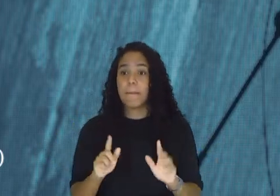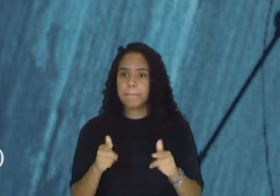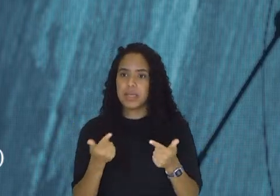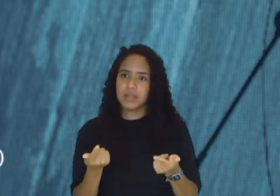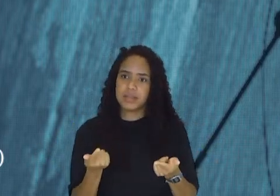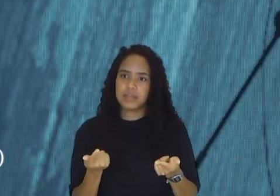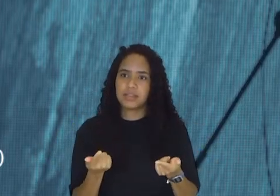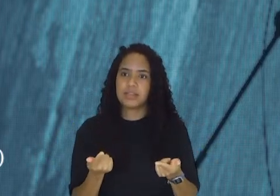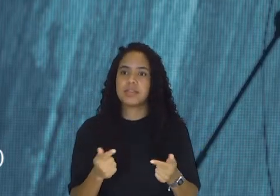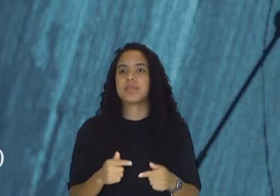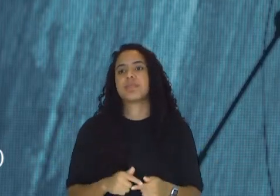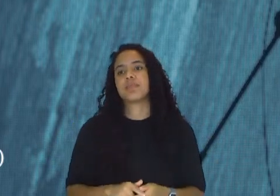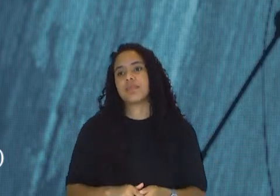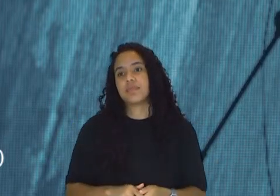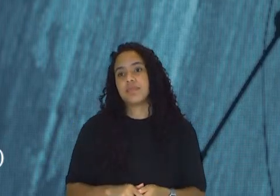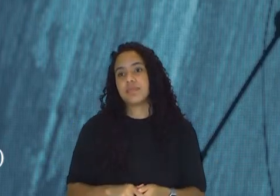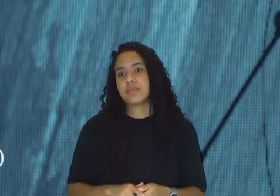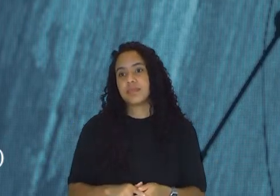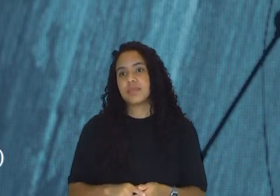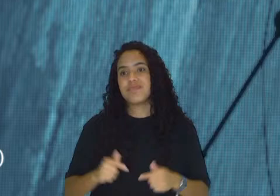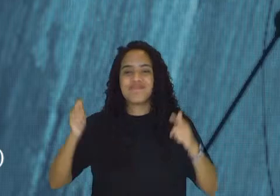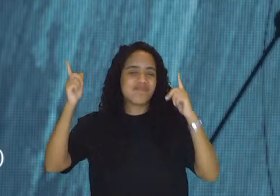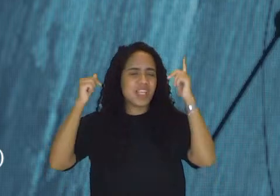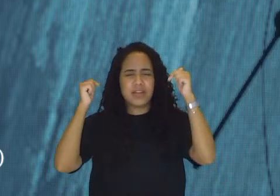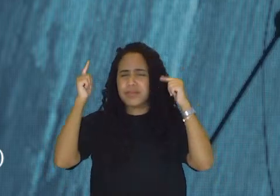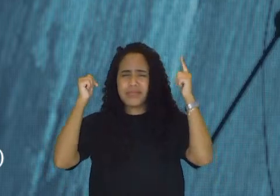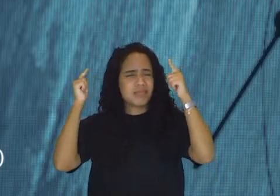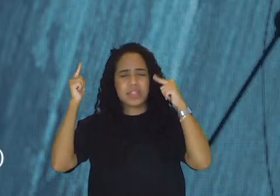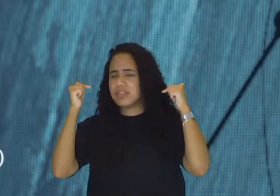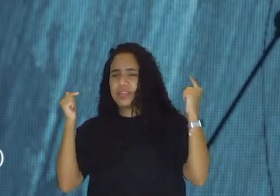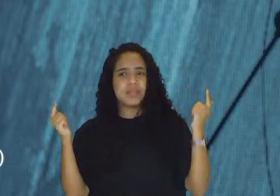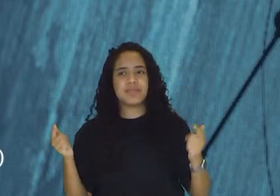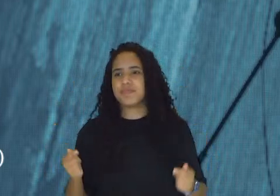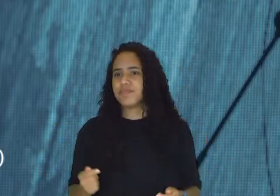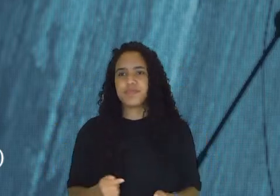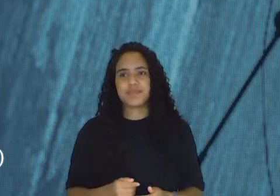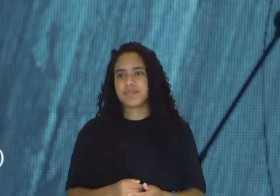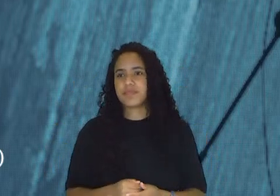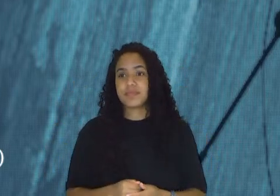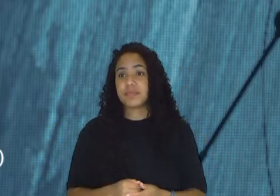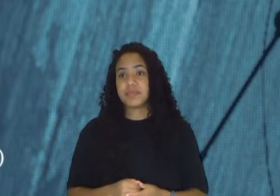para. Sabe por quê? Porque ele sabe que são filhos.